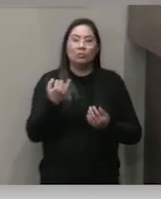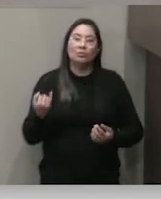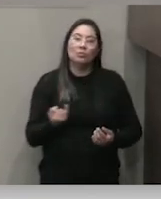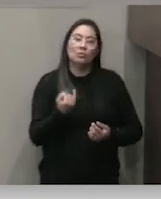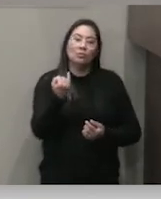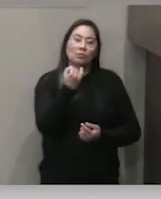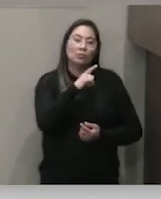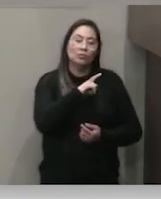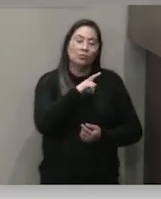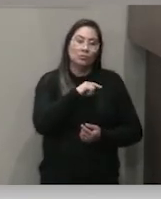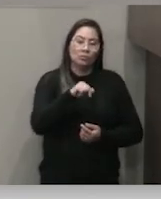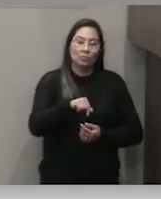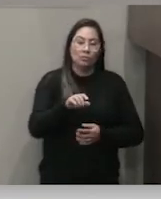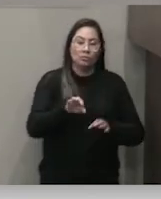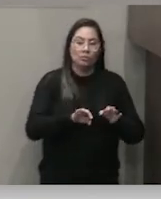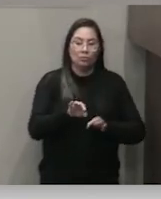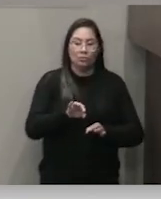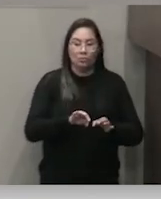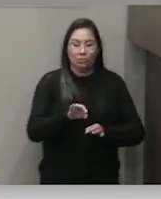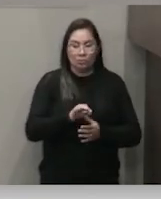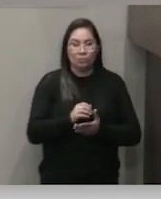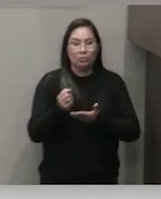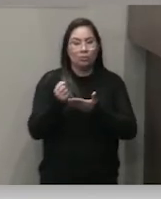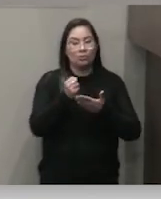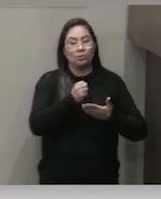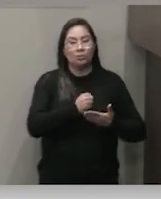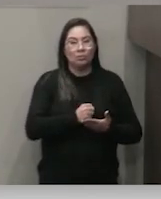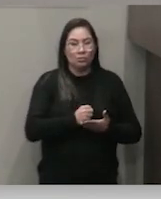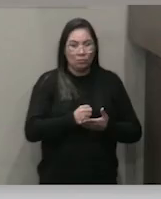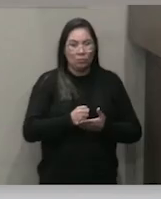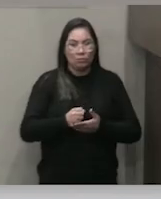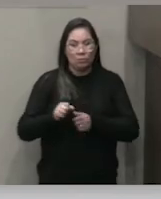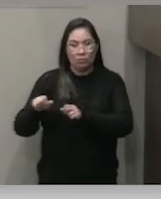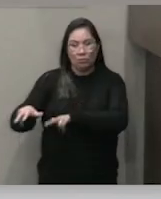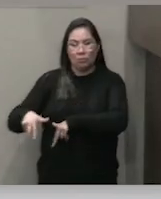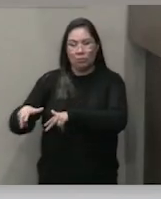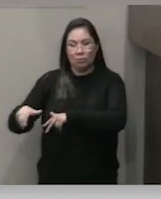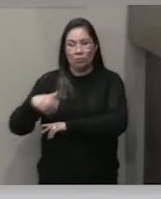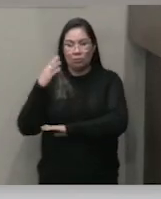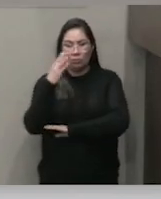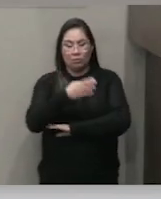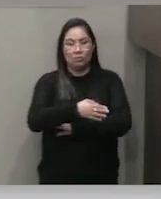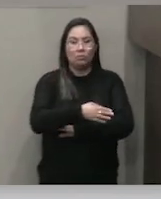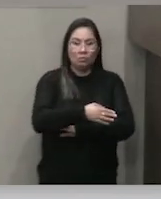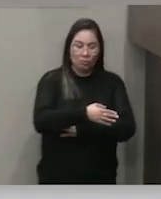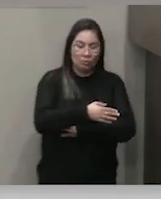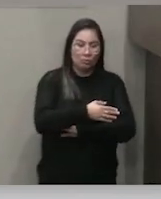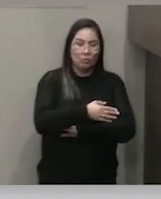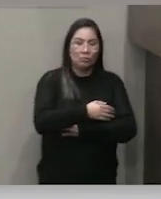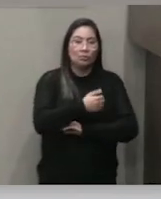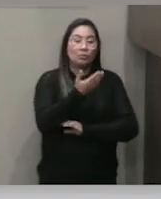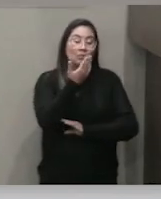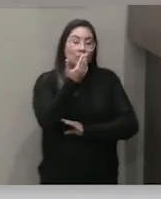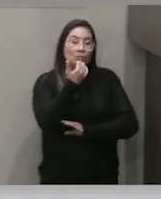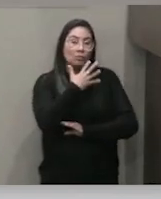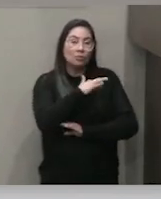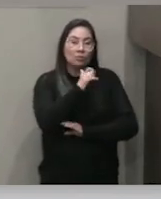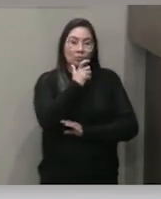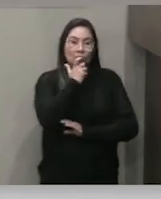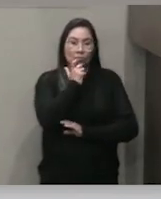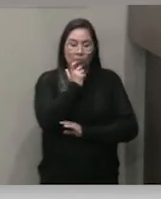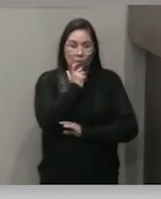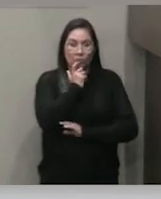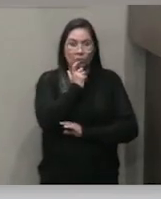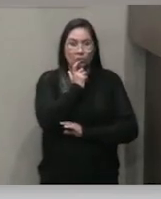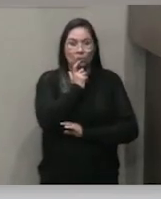tem esse projeto em trazer do campo direto para a mesa das nossas crianças, uma questão de